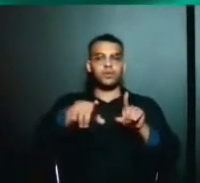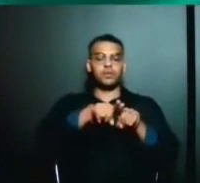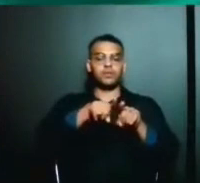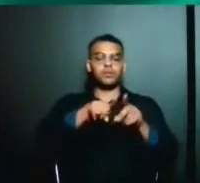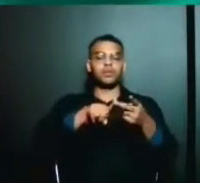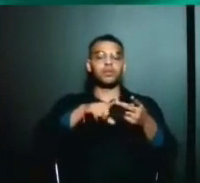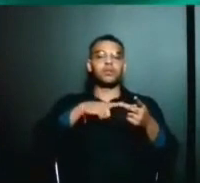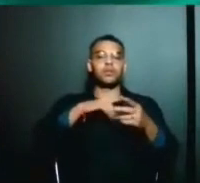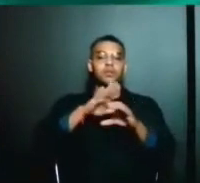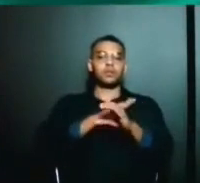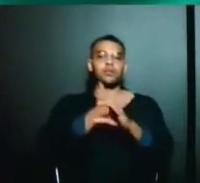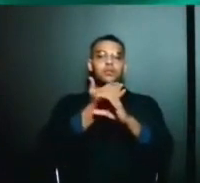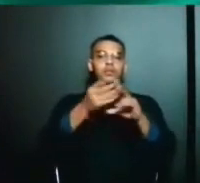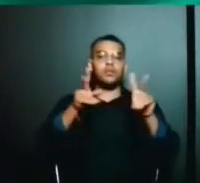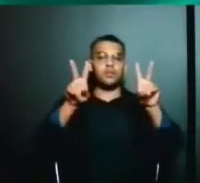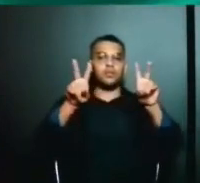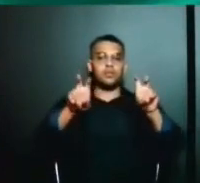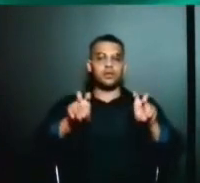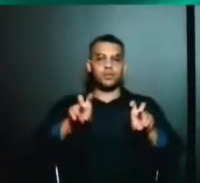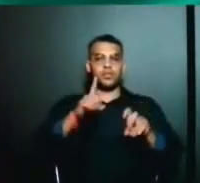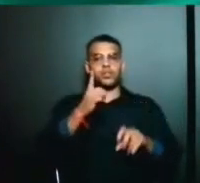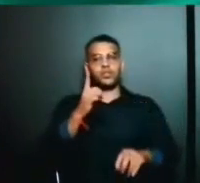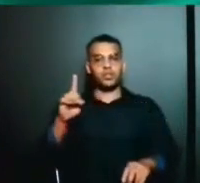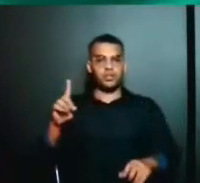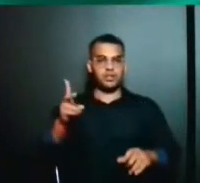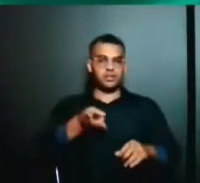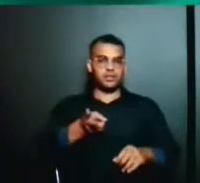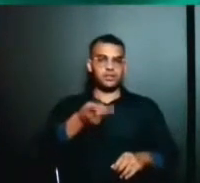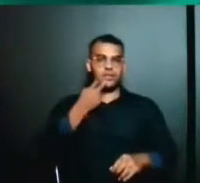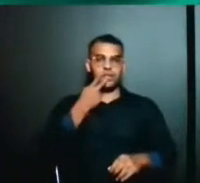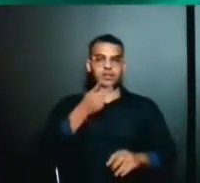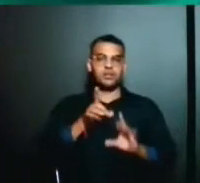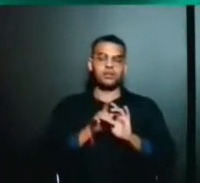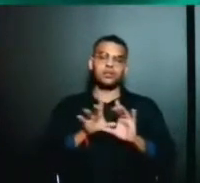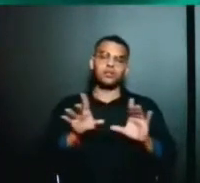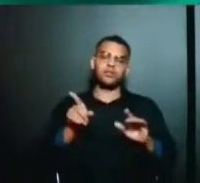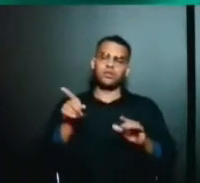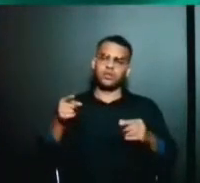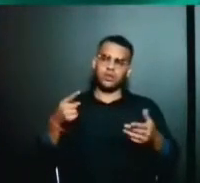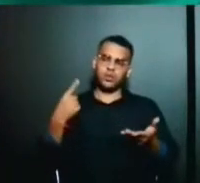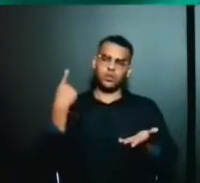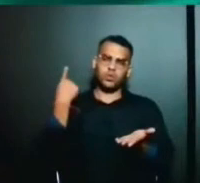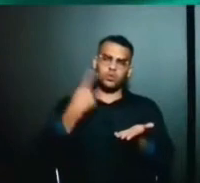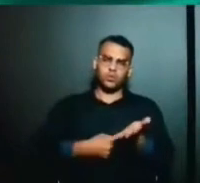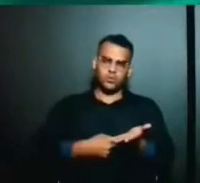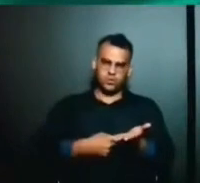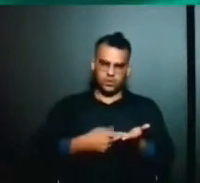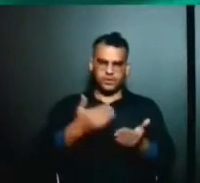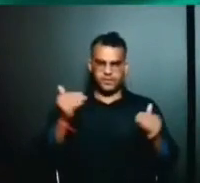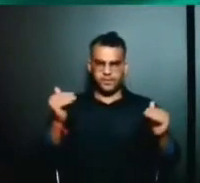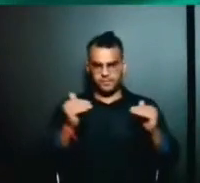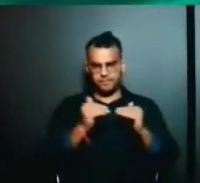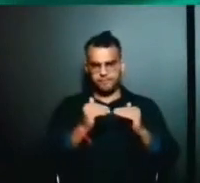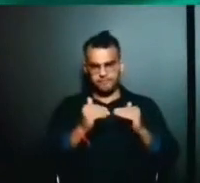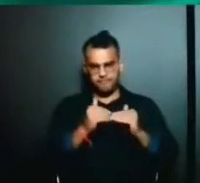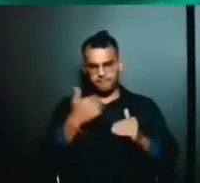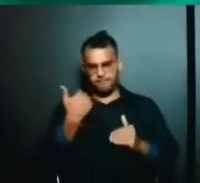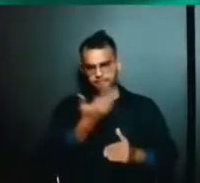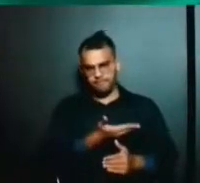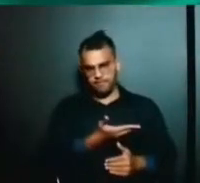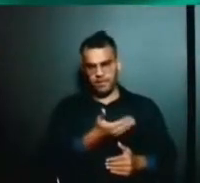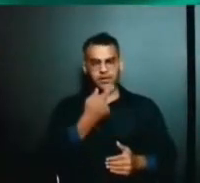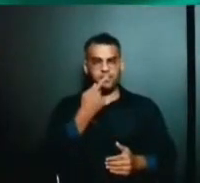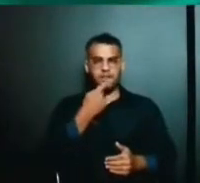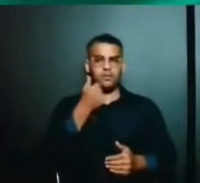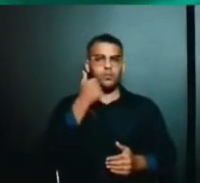sempre ligada nos temas de direita, sempre defendendo as liberdades. Você concorda com a Ana Paula que o papel da mulher, além de ser onde ela quiser,